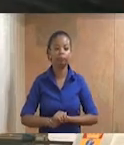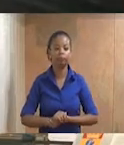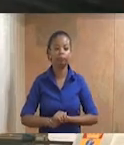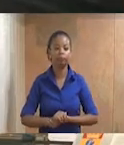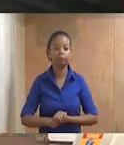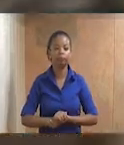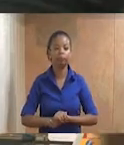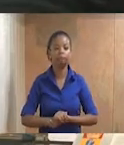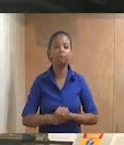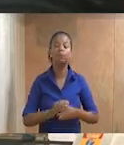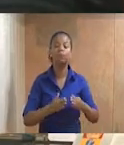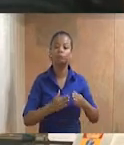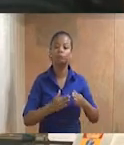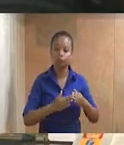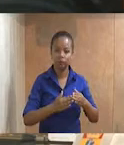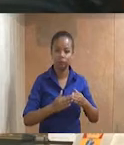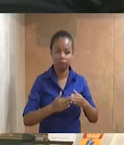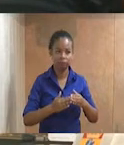Por gentileza.